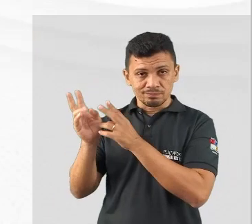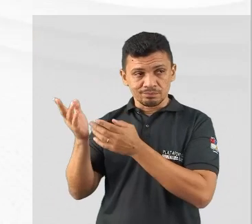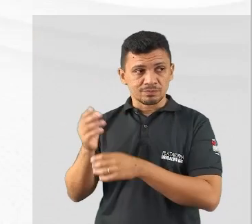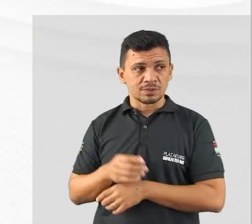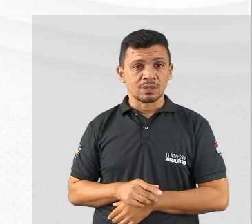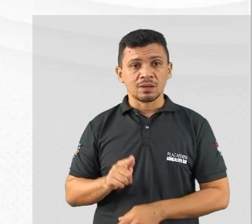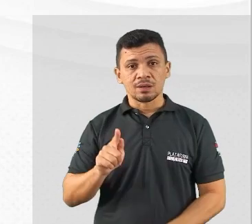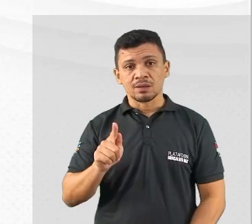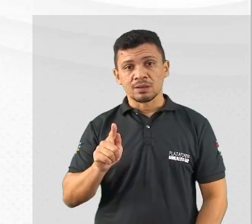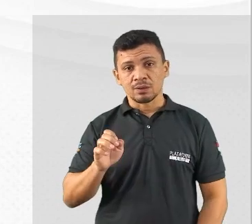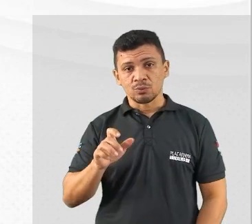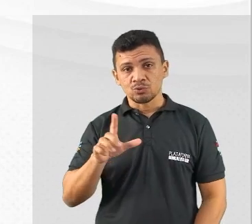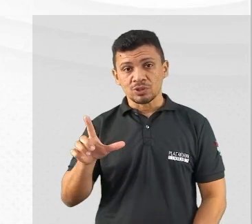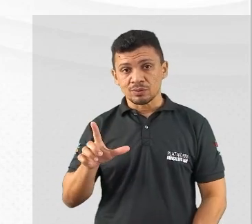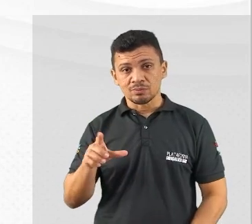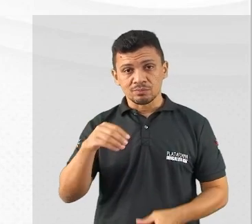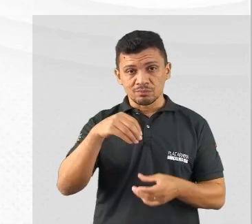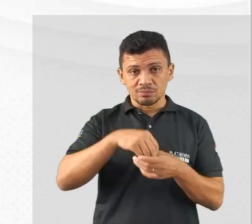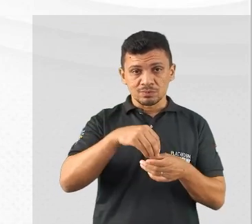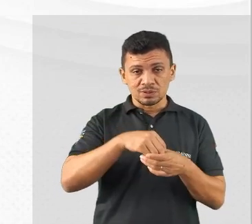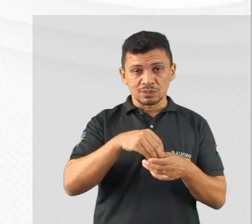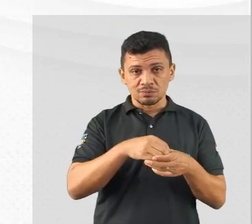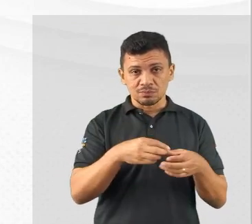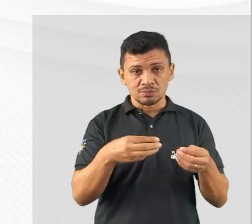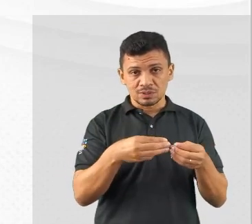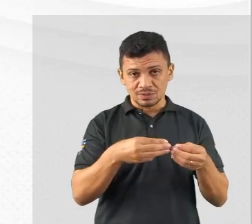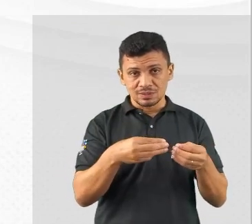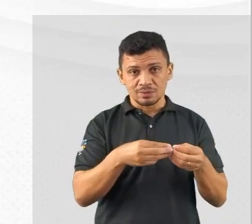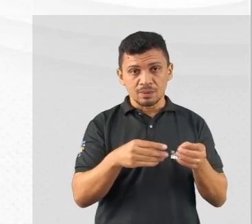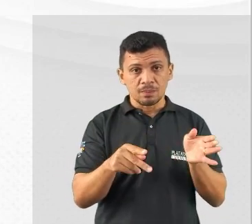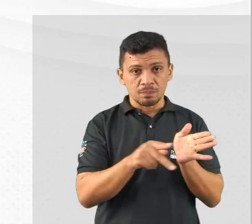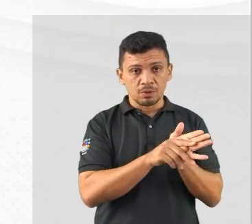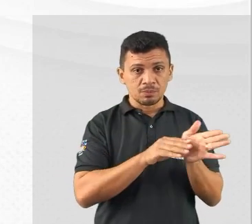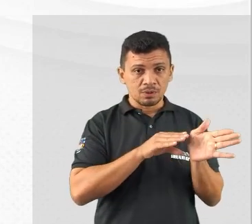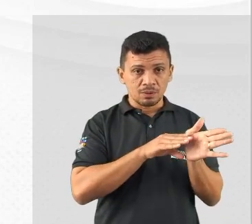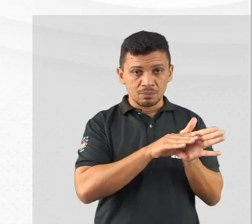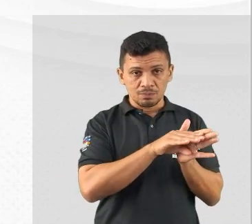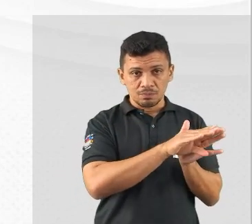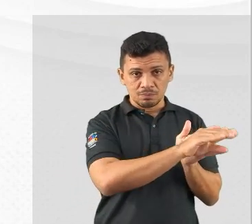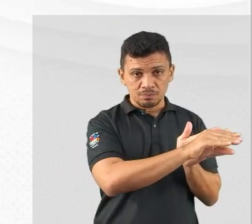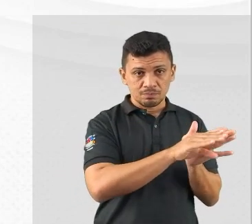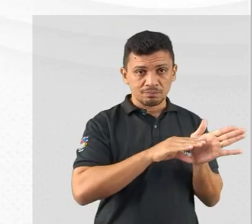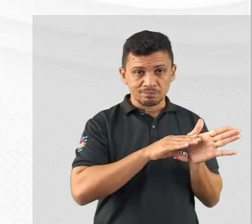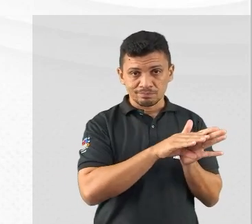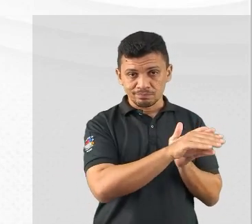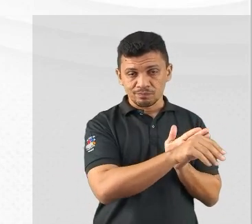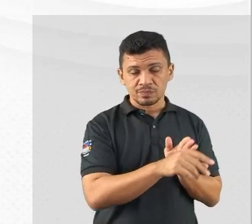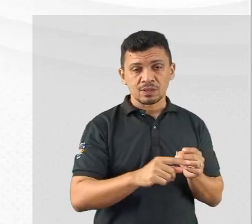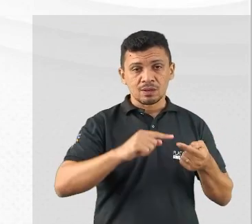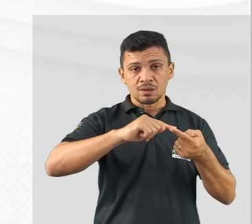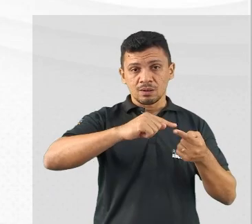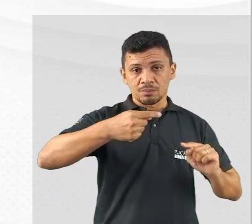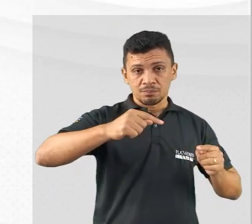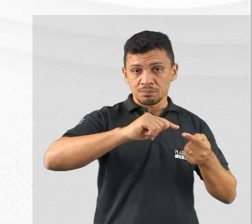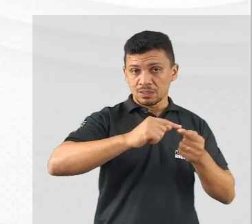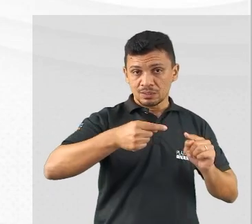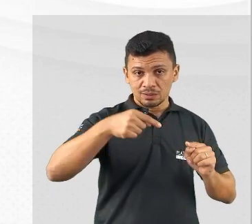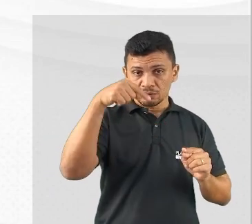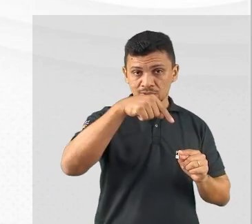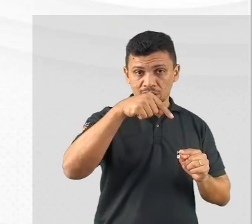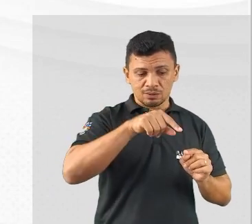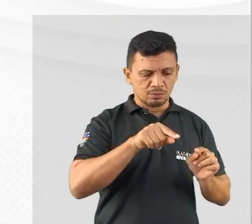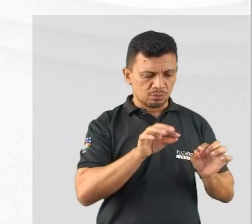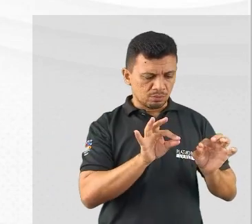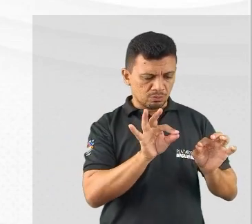está dentro da célula. No caso aqui é uma célula de bactéria, uma célula procariota, tá? E o material genético, ele está imerso